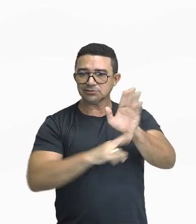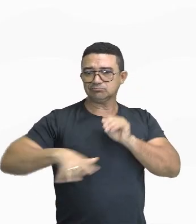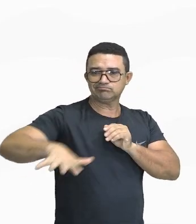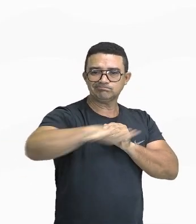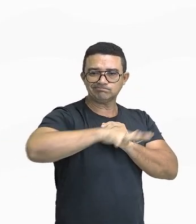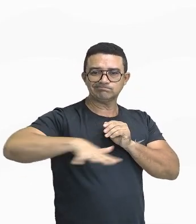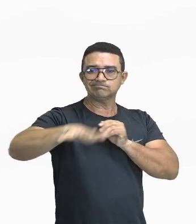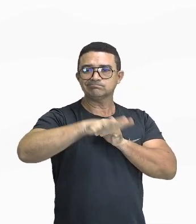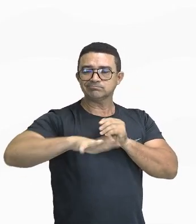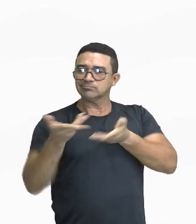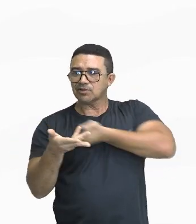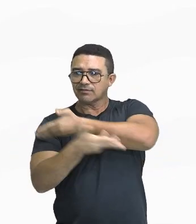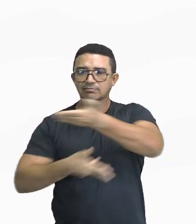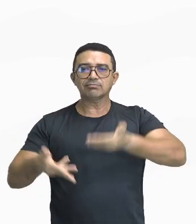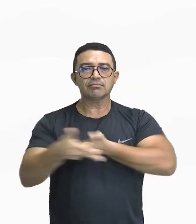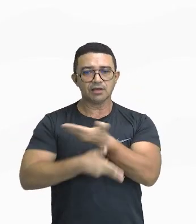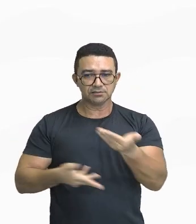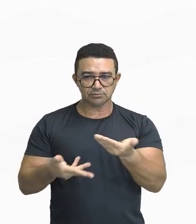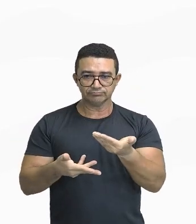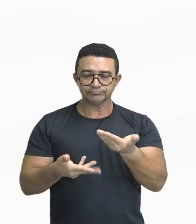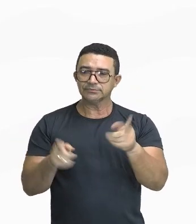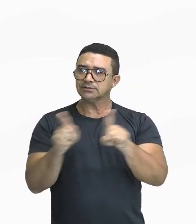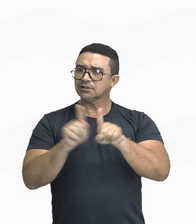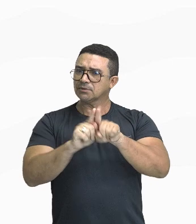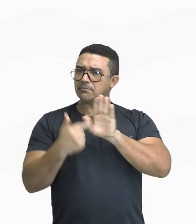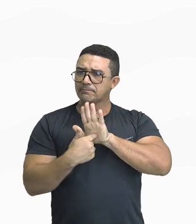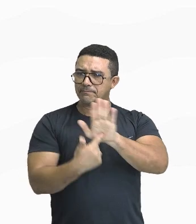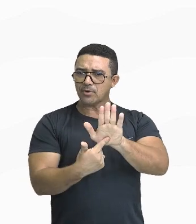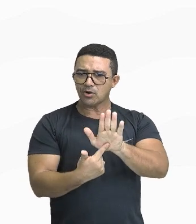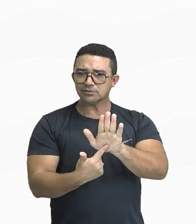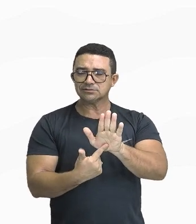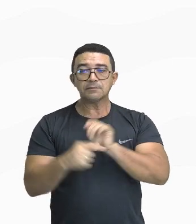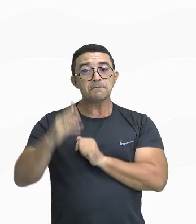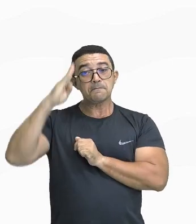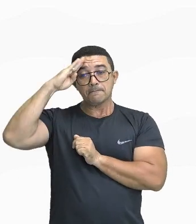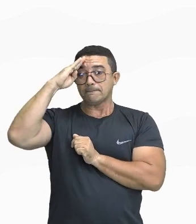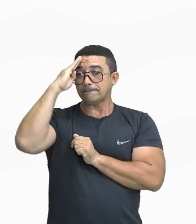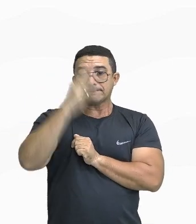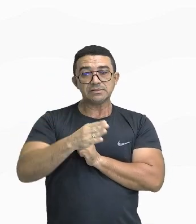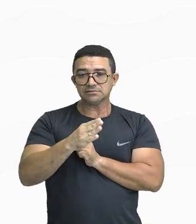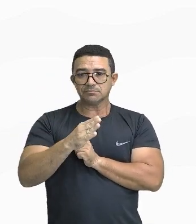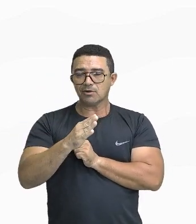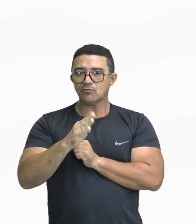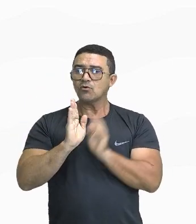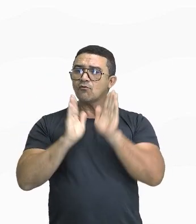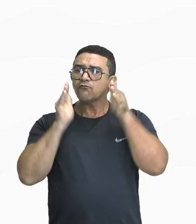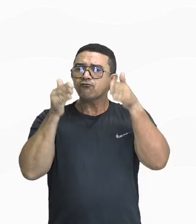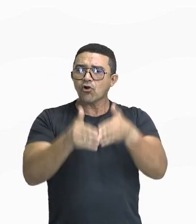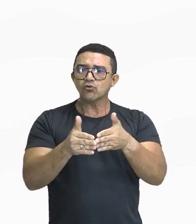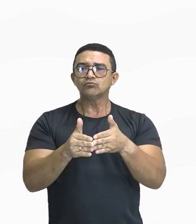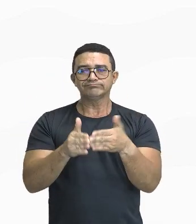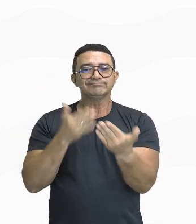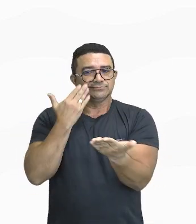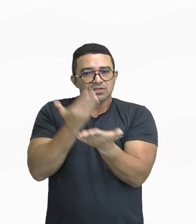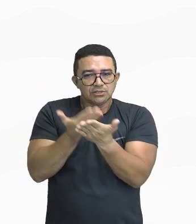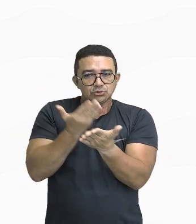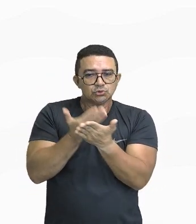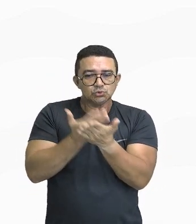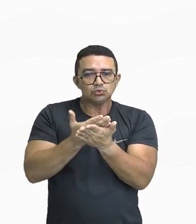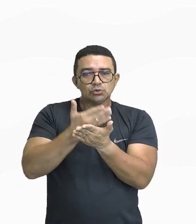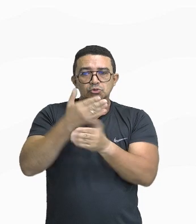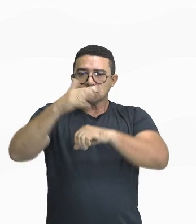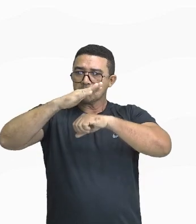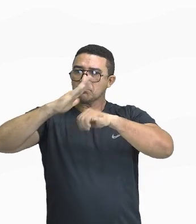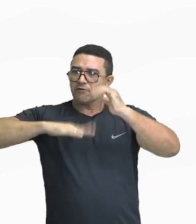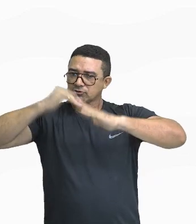de interação e apresenta-se como principal objeto de estudo dos